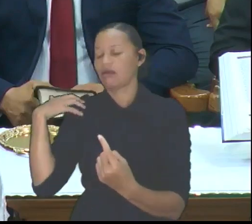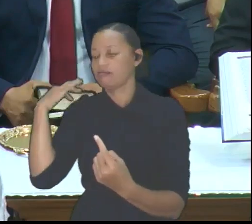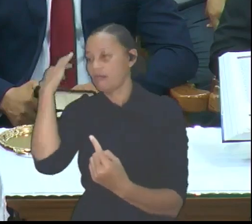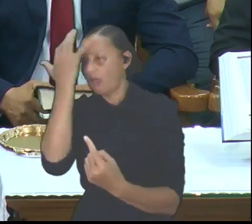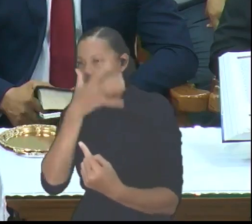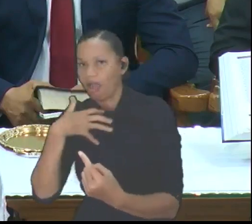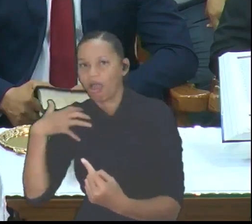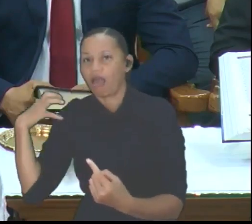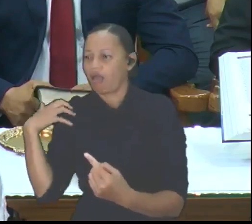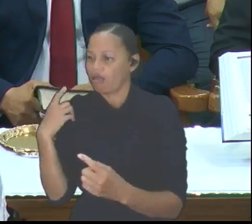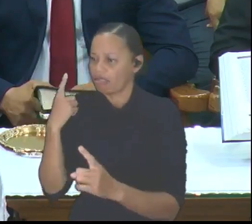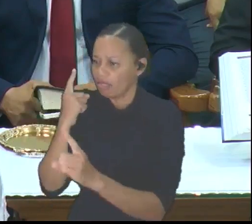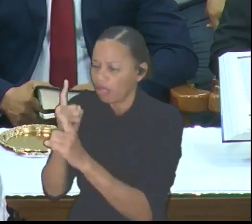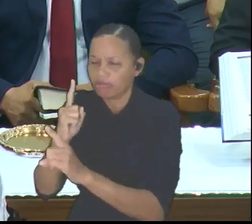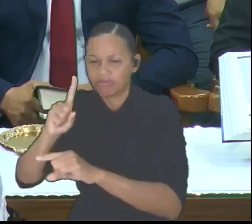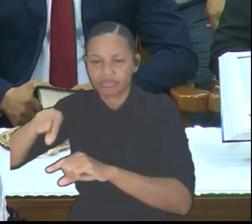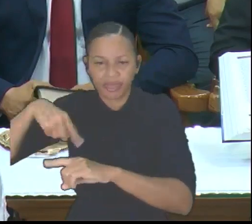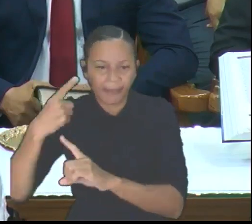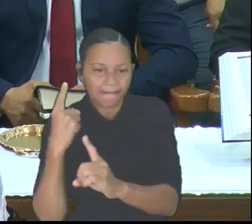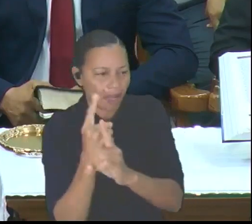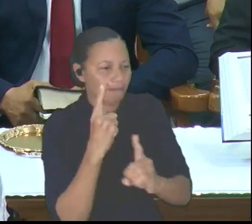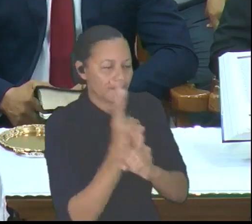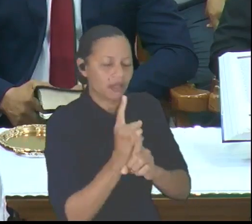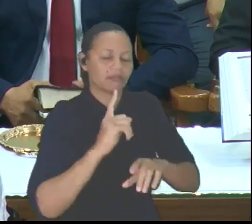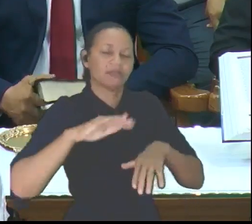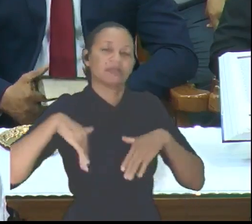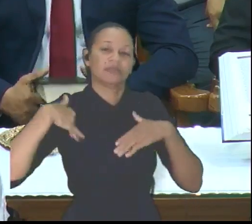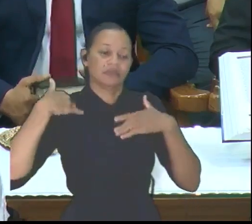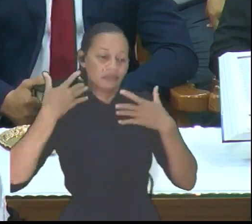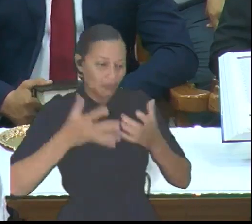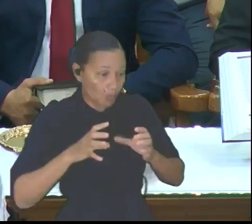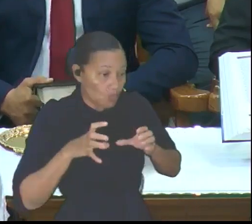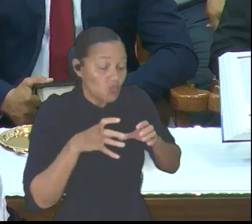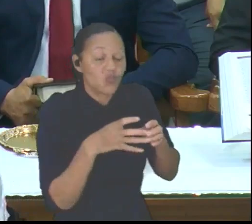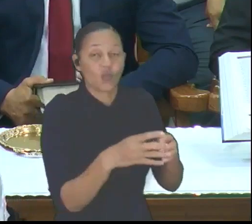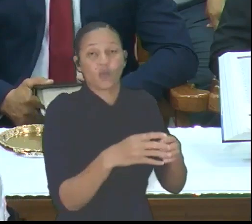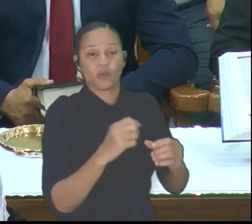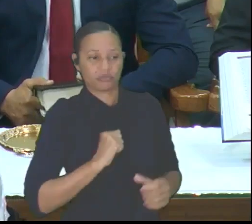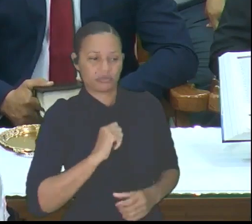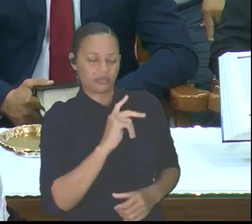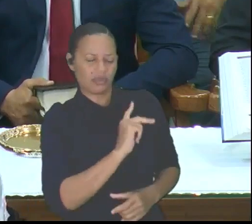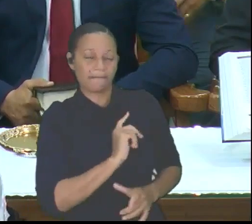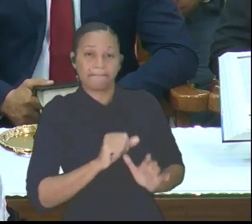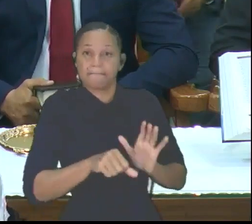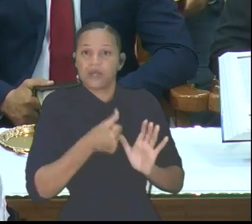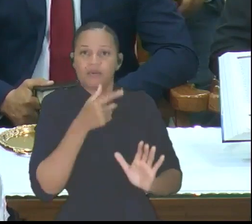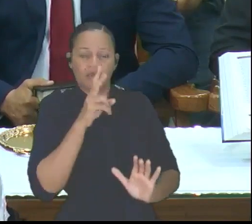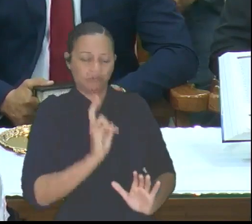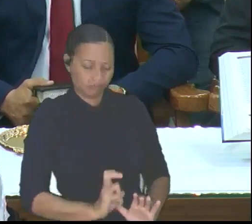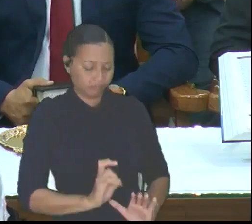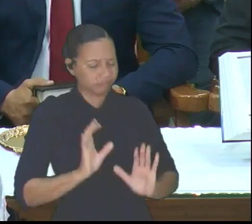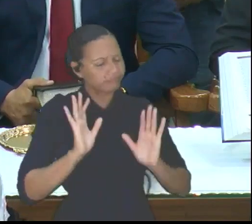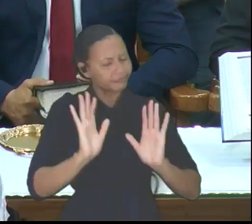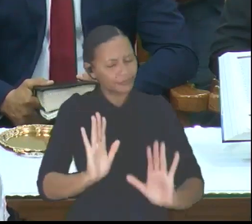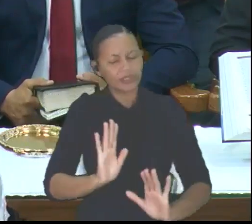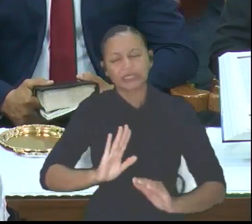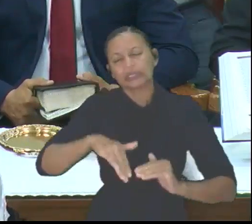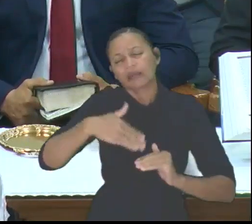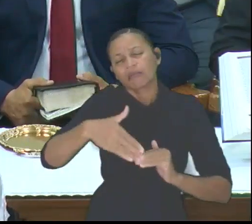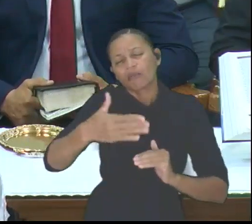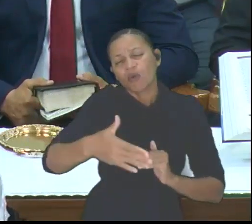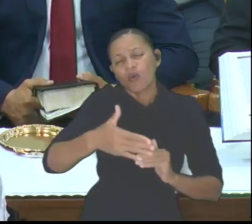e vai atrás deles para depois vir aparecer para o colégio apostólico pela primeira vez. Depois de 8